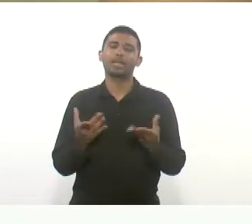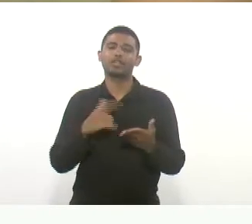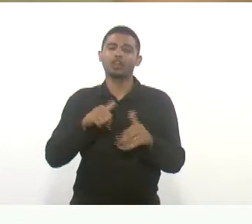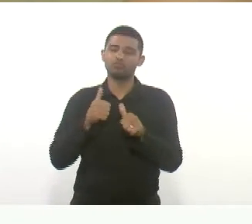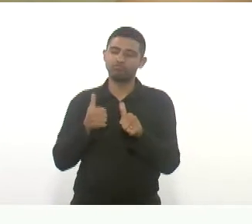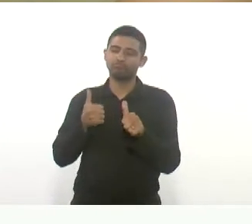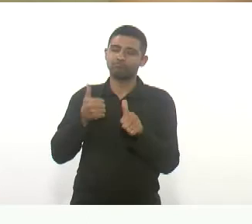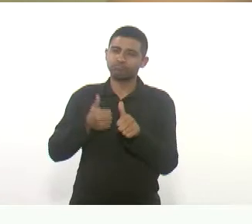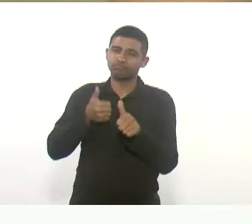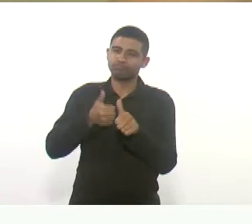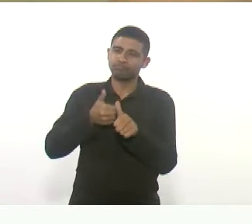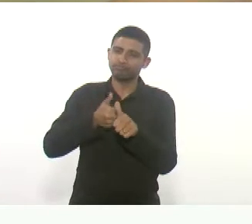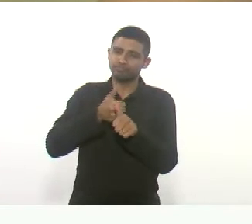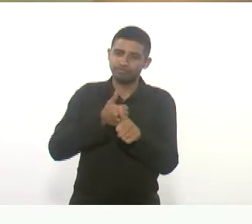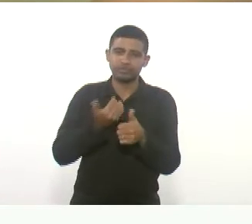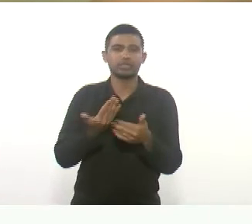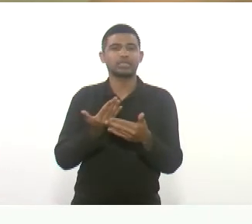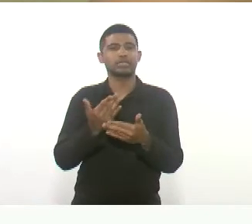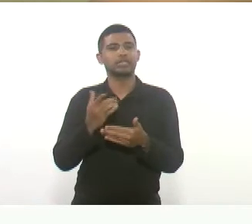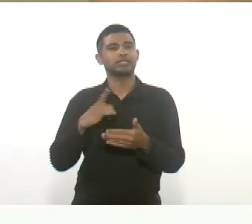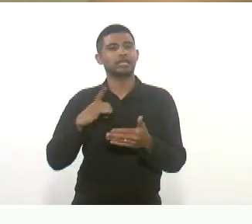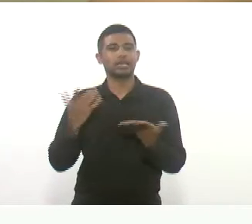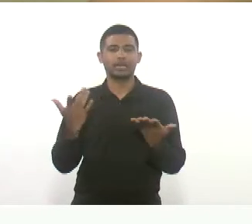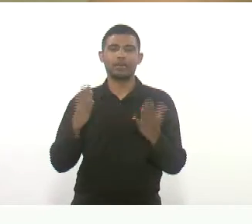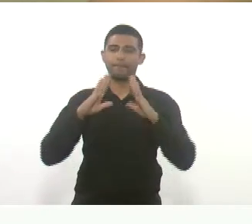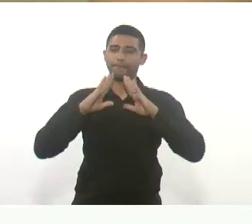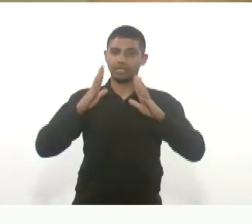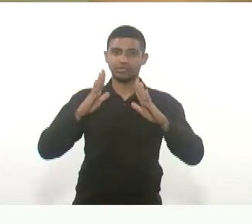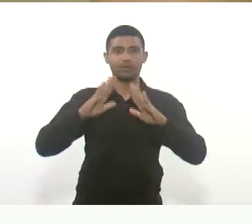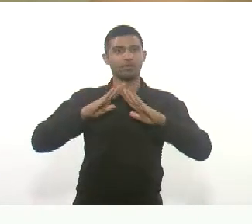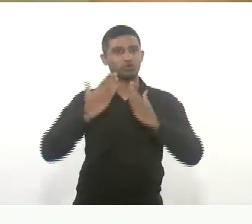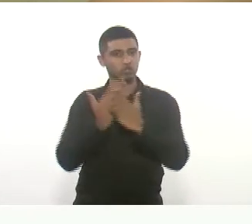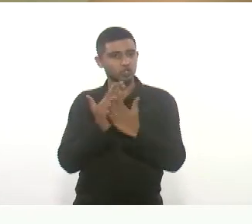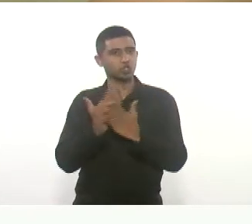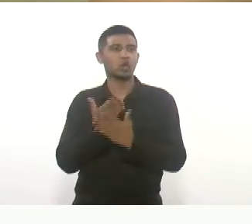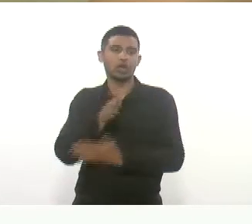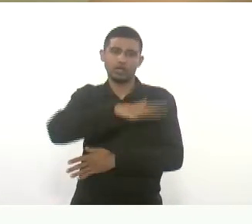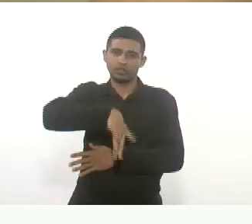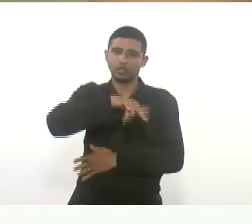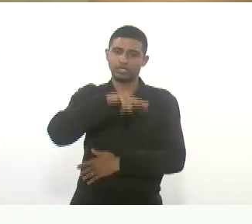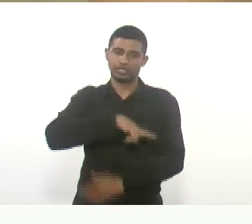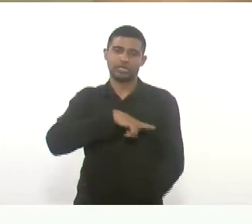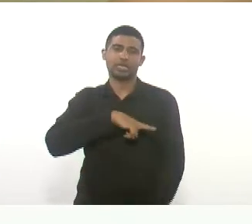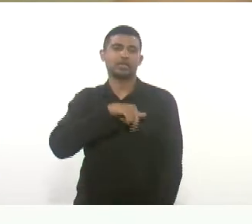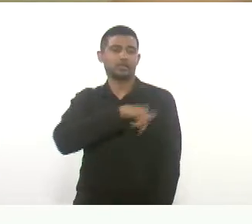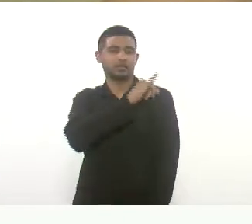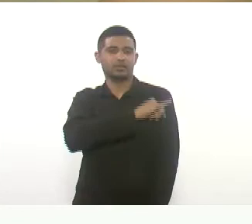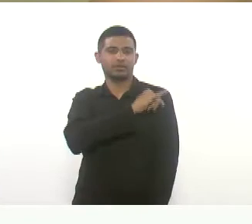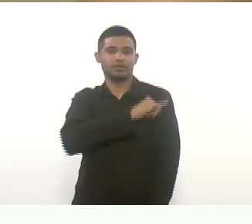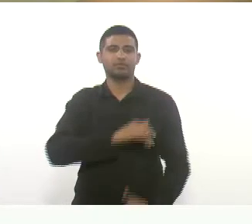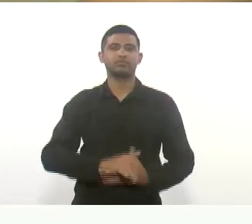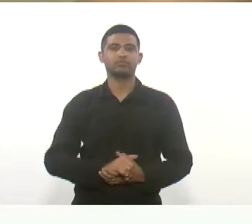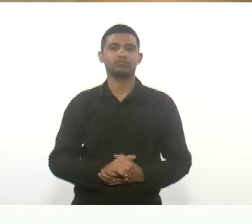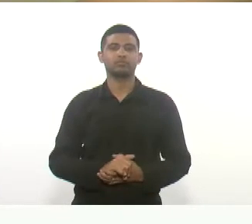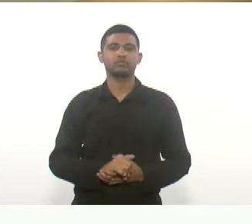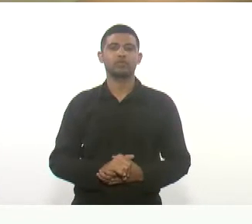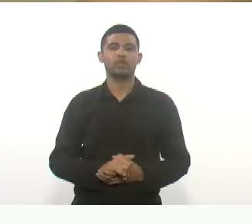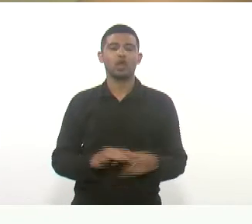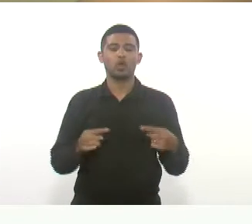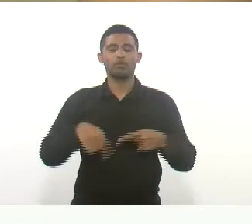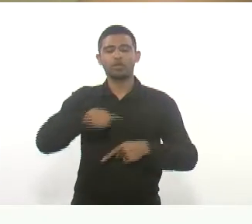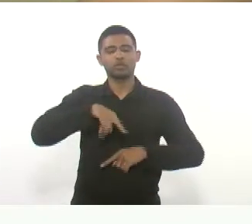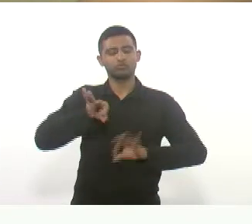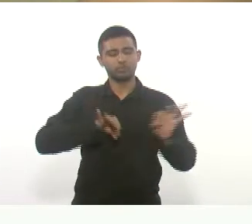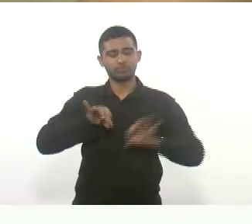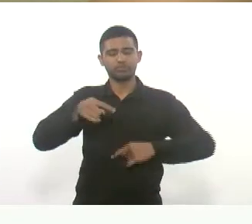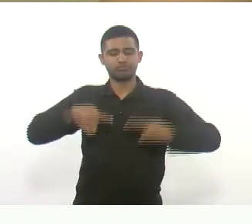aproximar mais a academia, e especialmente os think tanks que nós temos aqui no Rio de Janeiro, da nossa construção de políticas